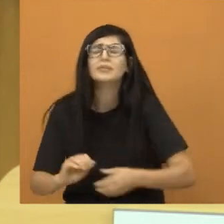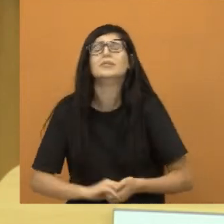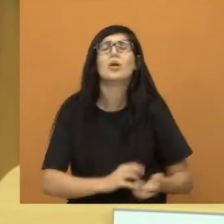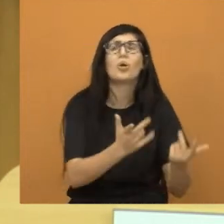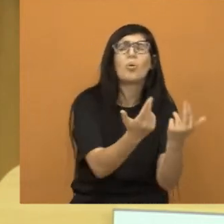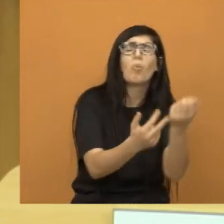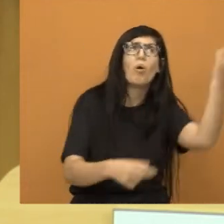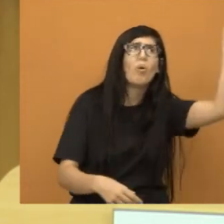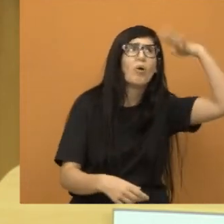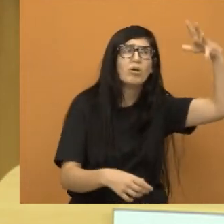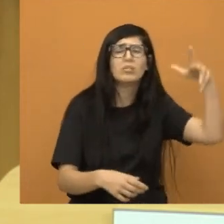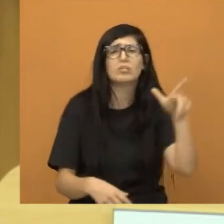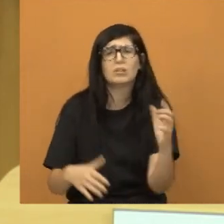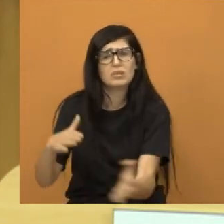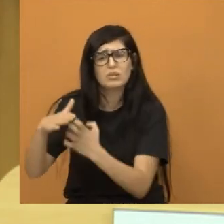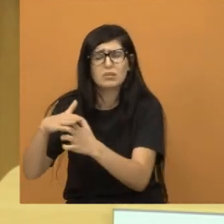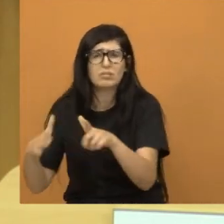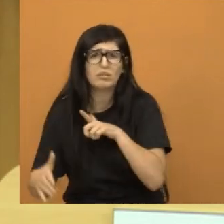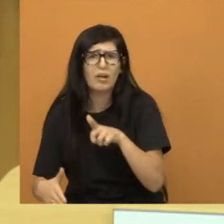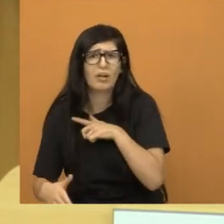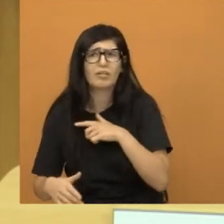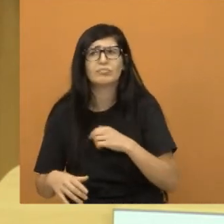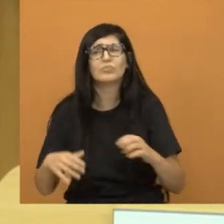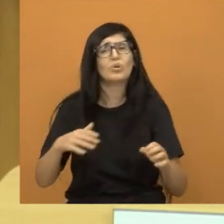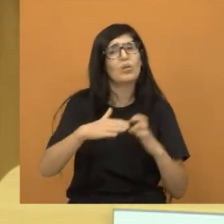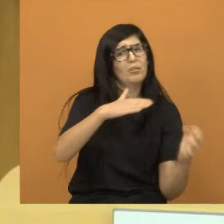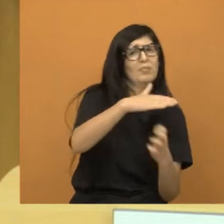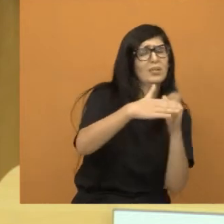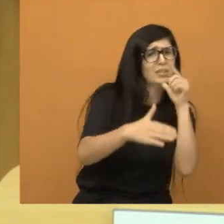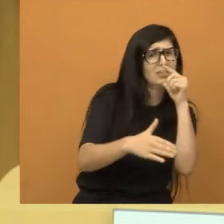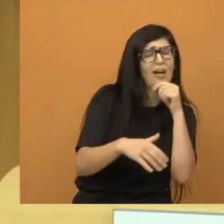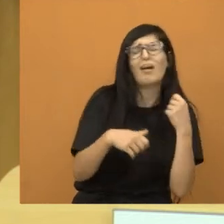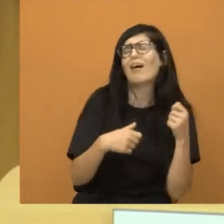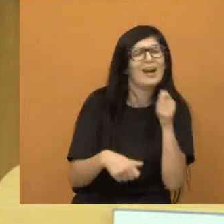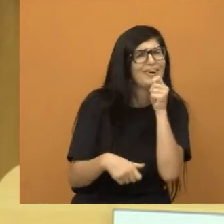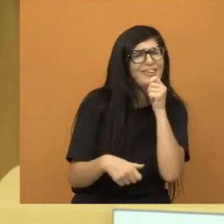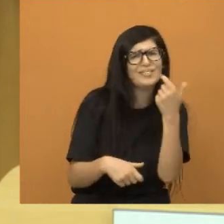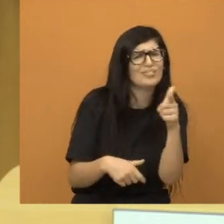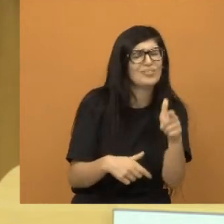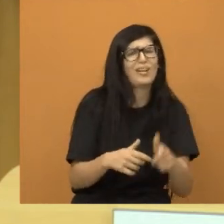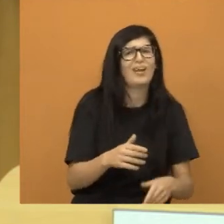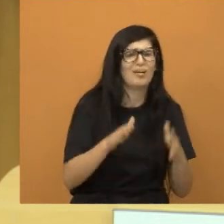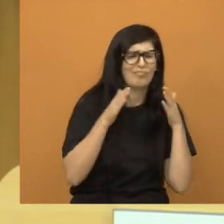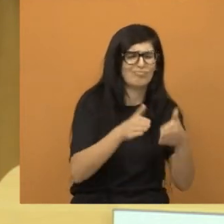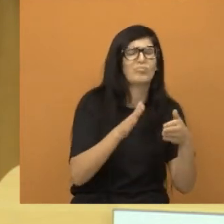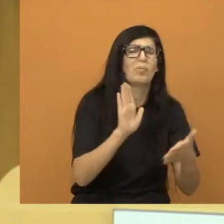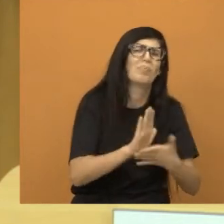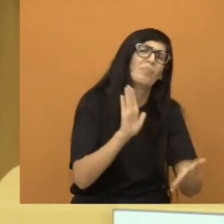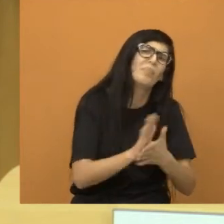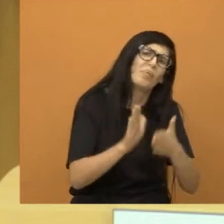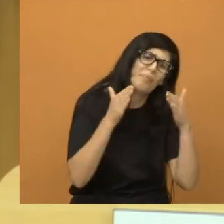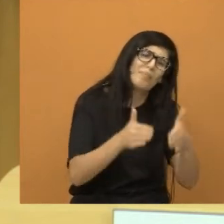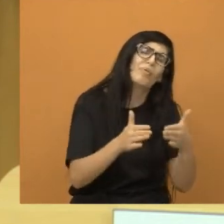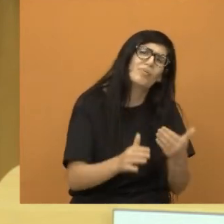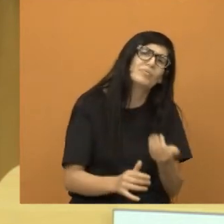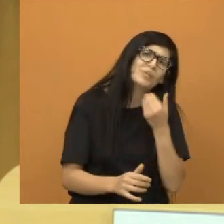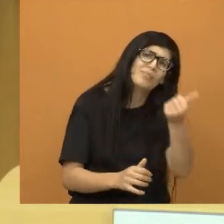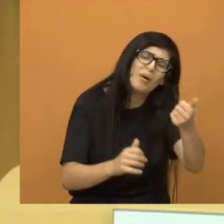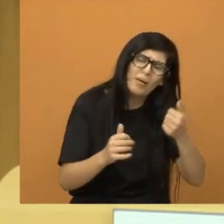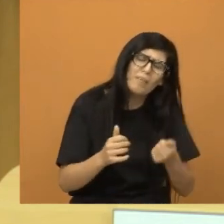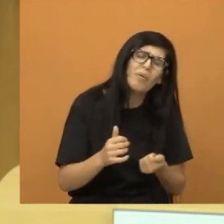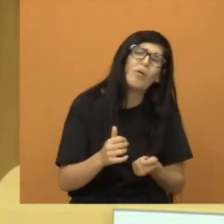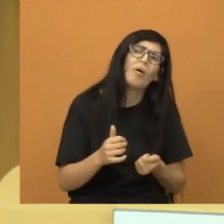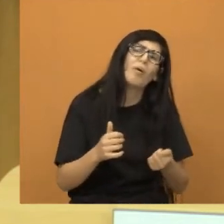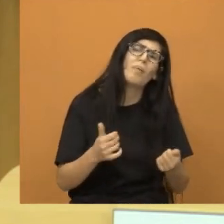tem. O SAI ainda não tem esse programa para a nossa cidade, e a gente sabe que muitas famílias têm dificuldade de pagar a tarifa